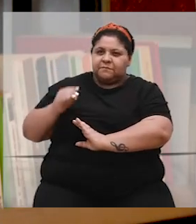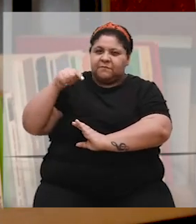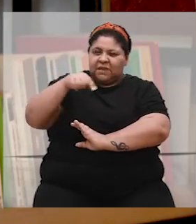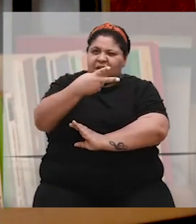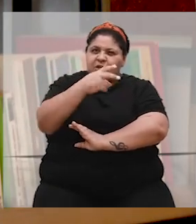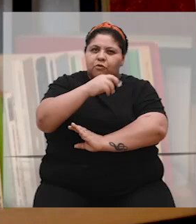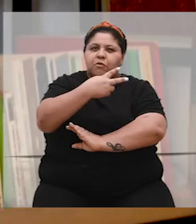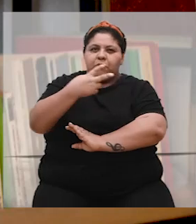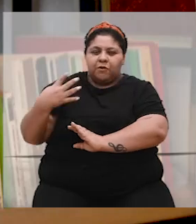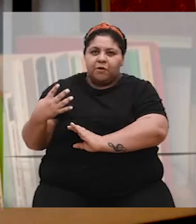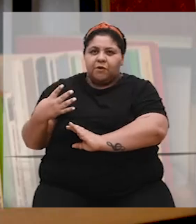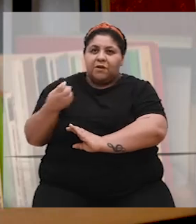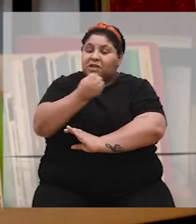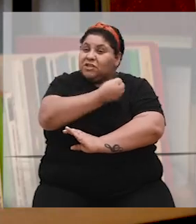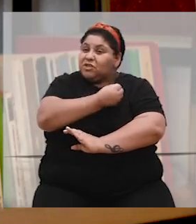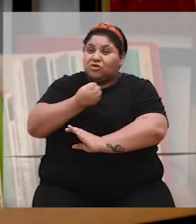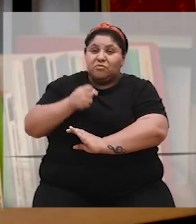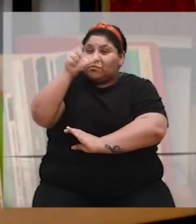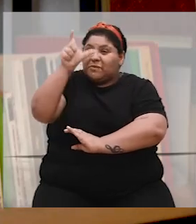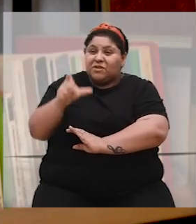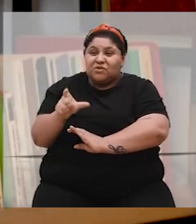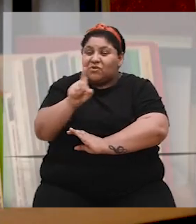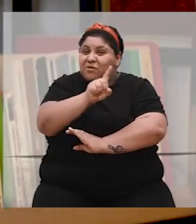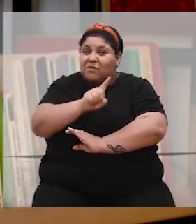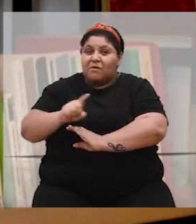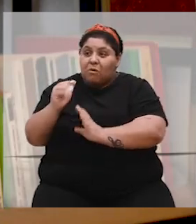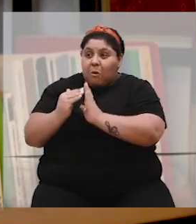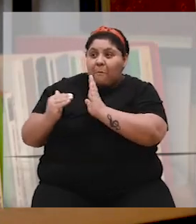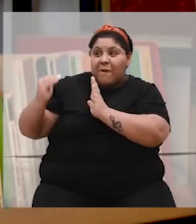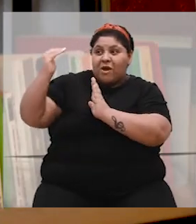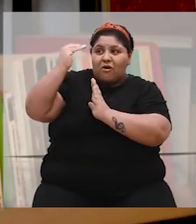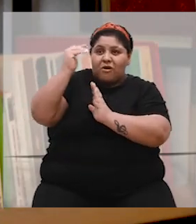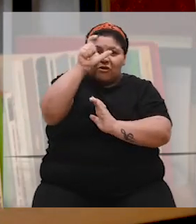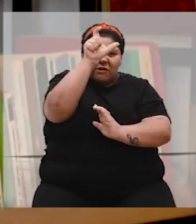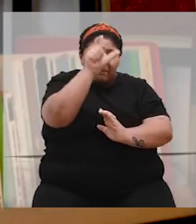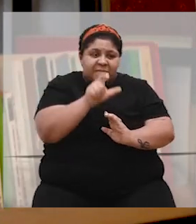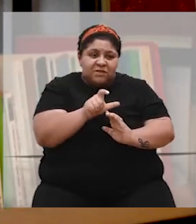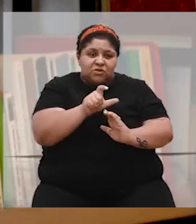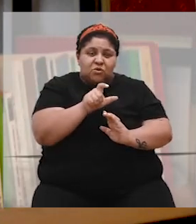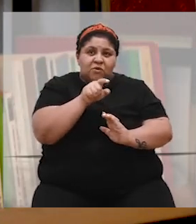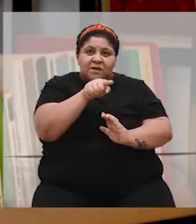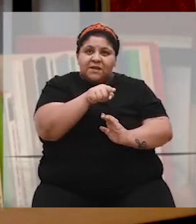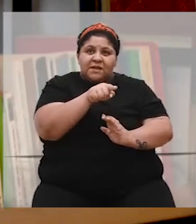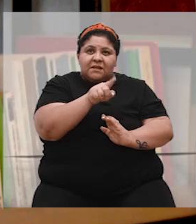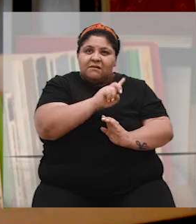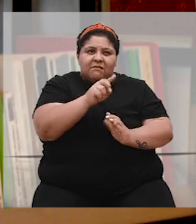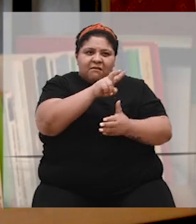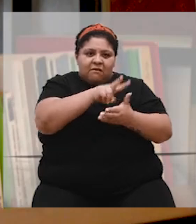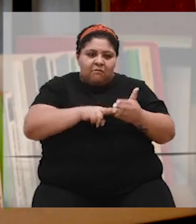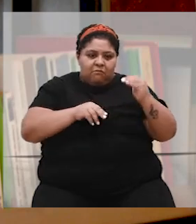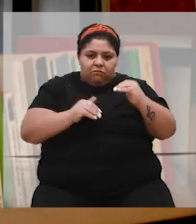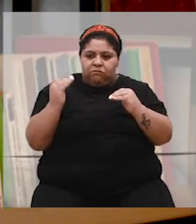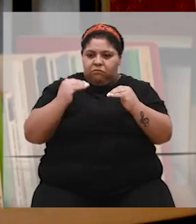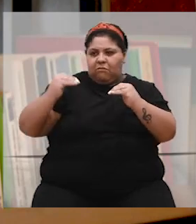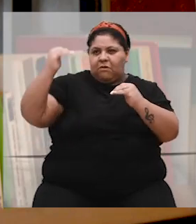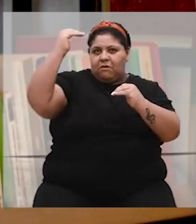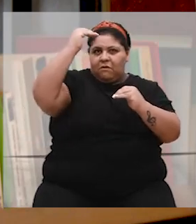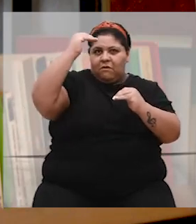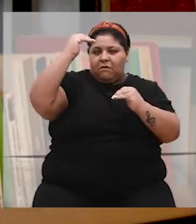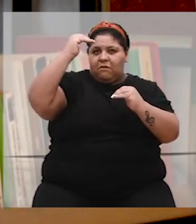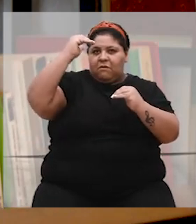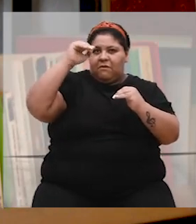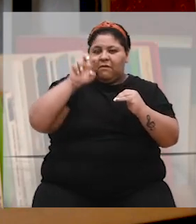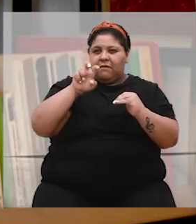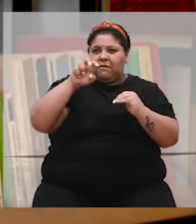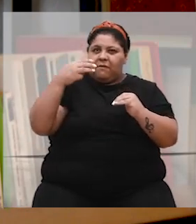de 2024, que o número de não leitores está sendo maior no Brasil do que leitores, na casa dos 53